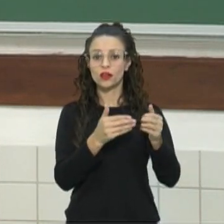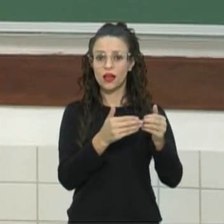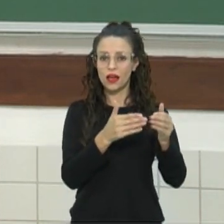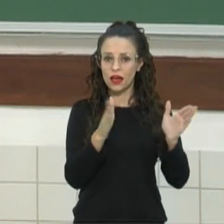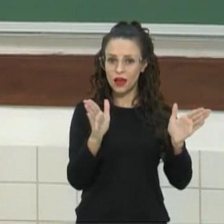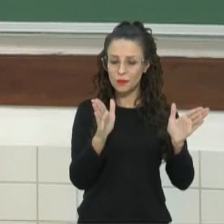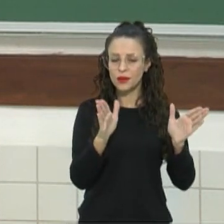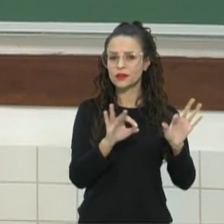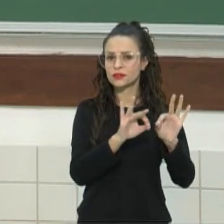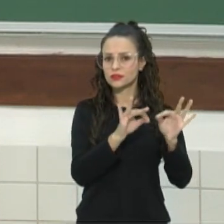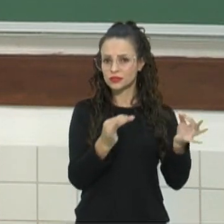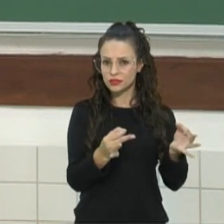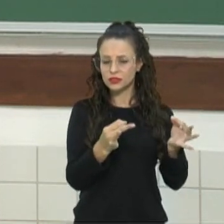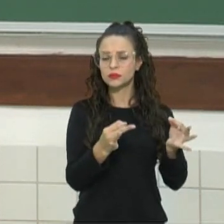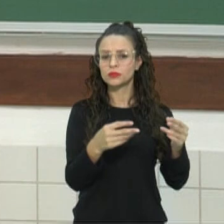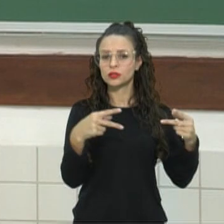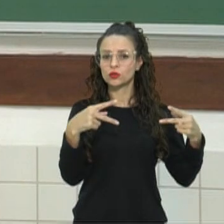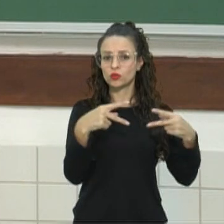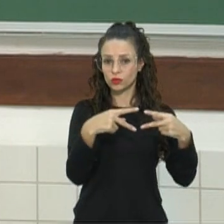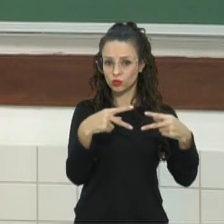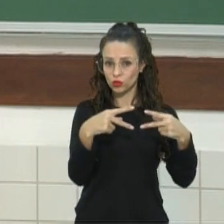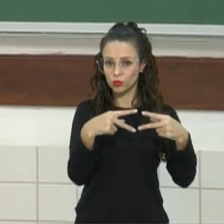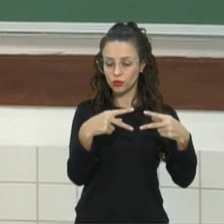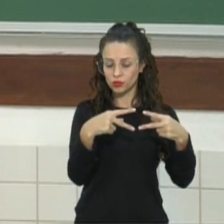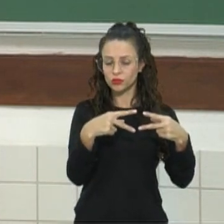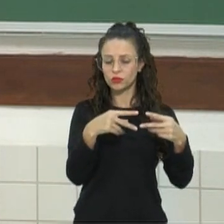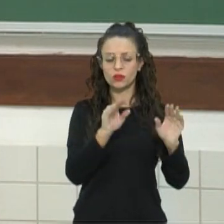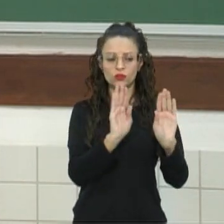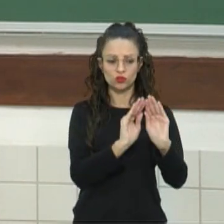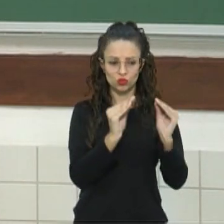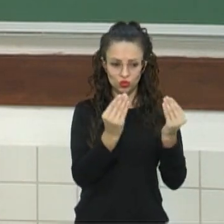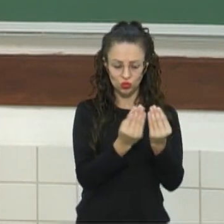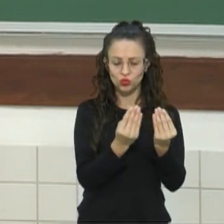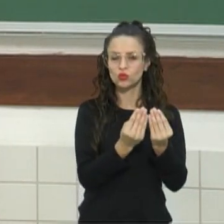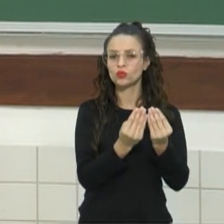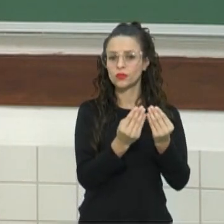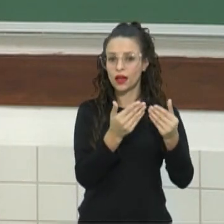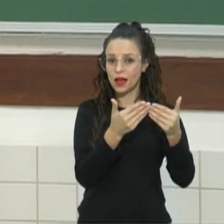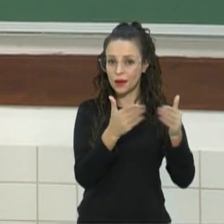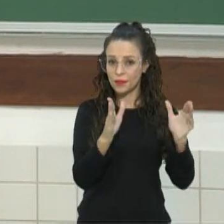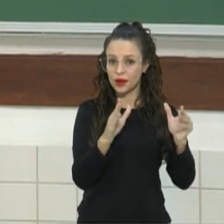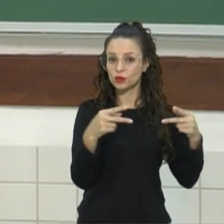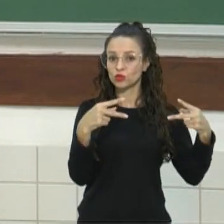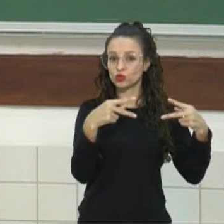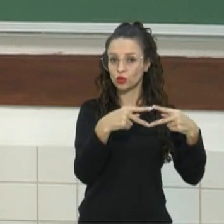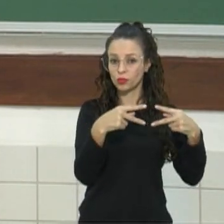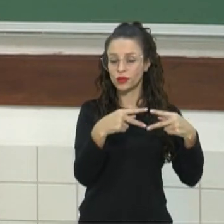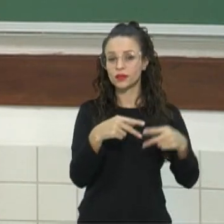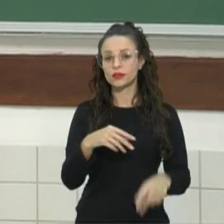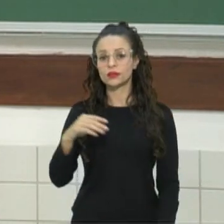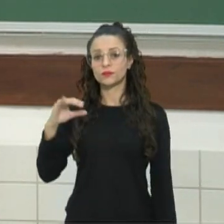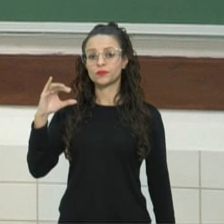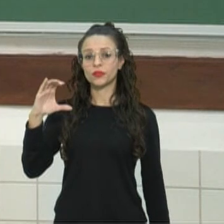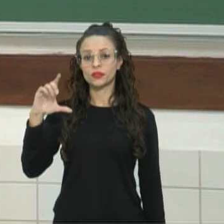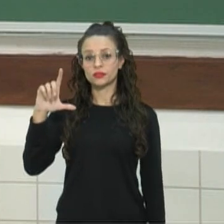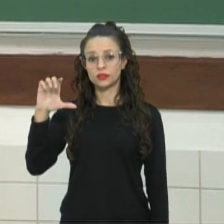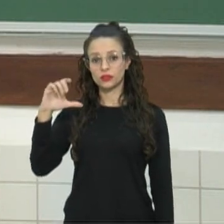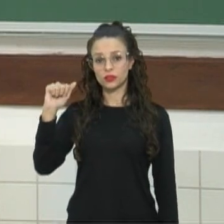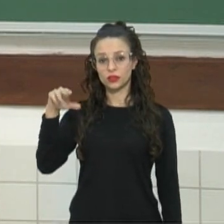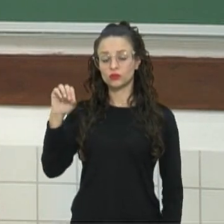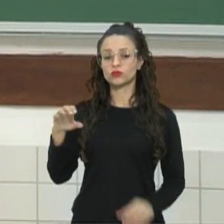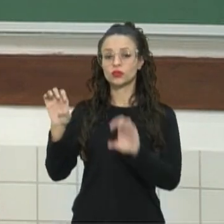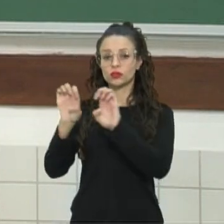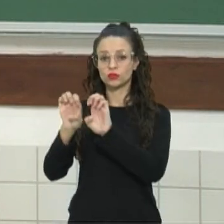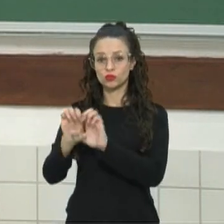com ligação simples, com ligação dupla, perdão, compostos abertos com dupla ligação, e ciclanos, né, compostos fechados